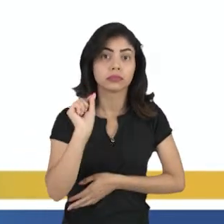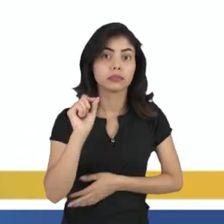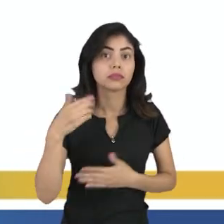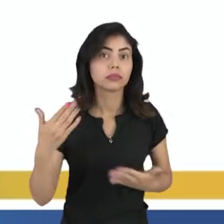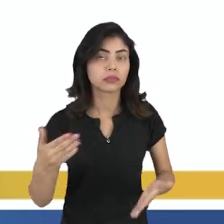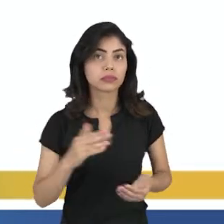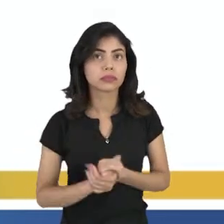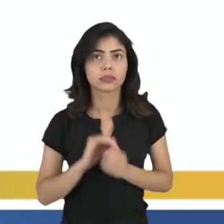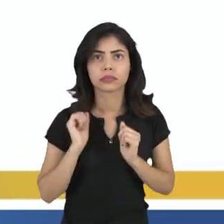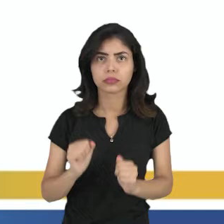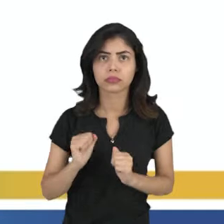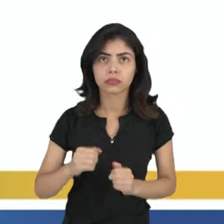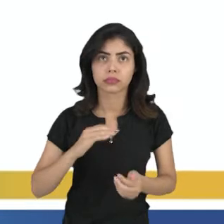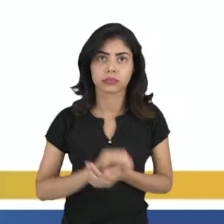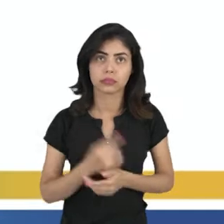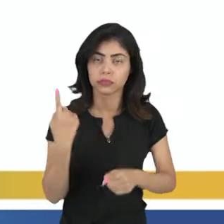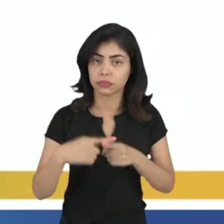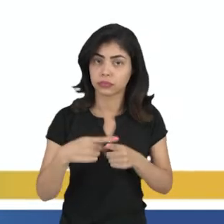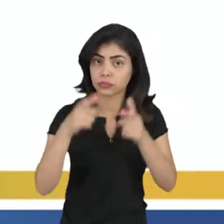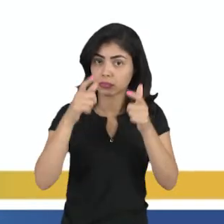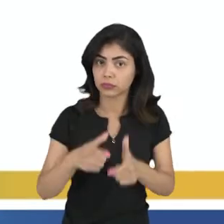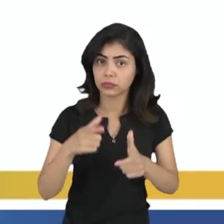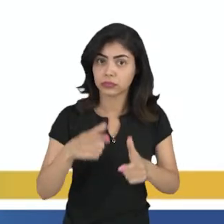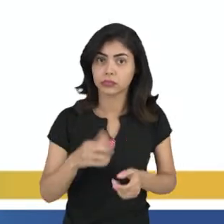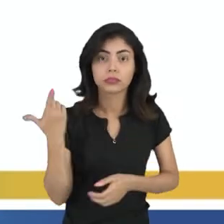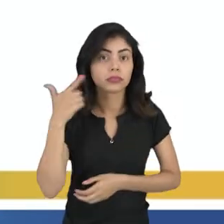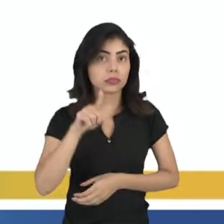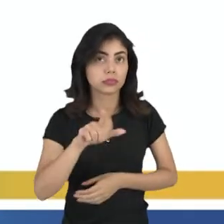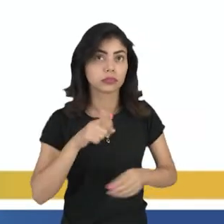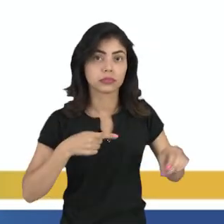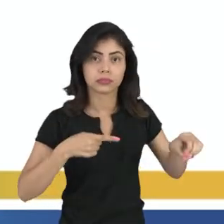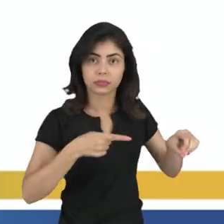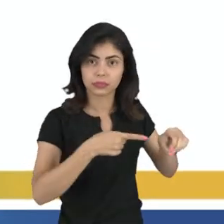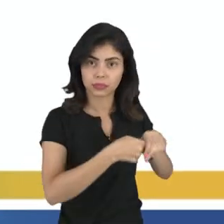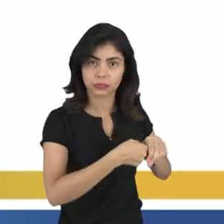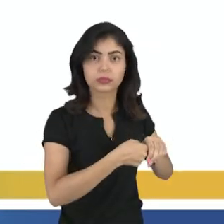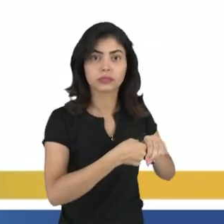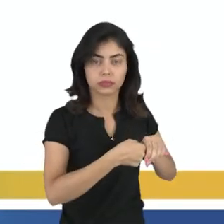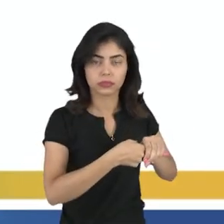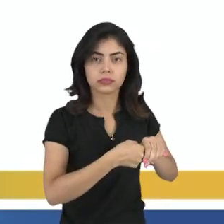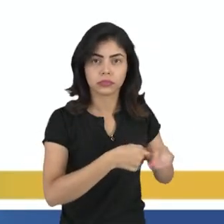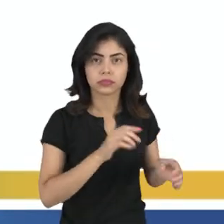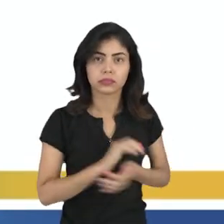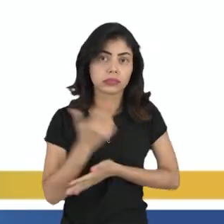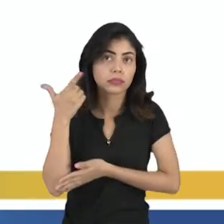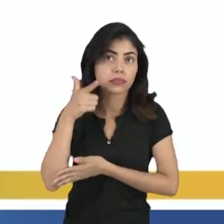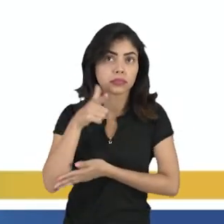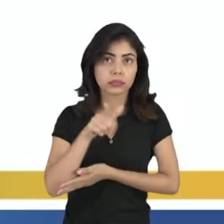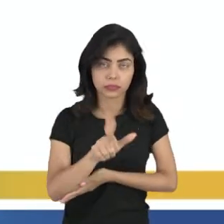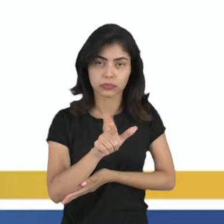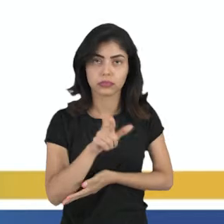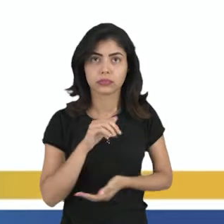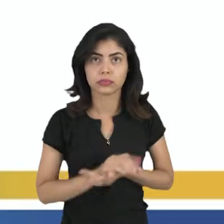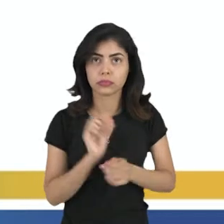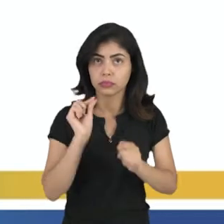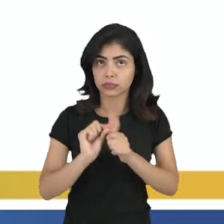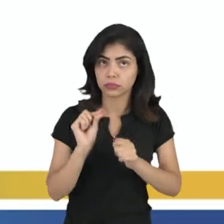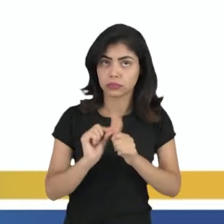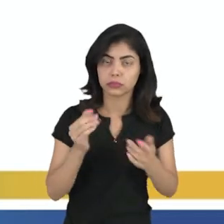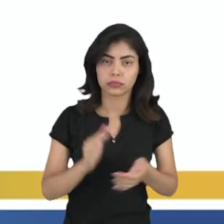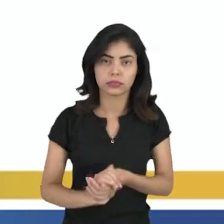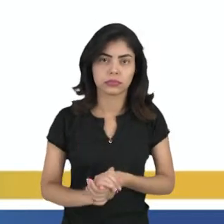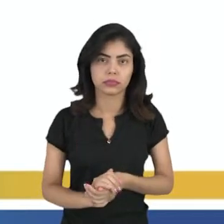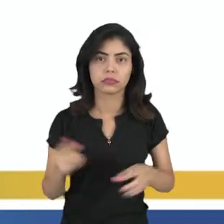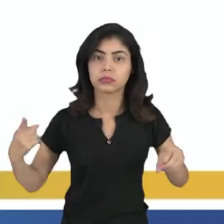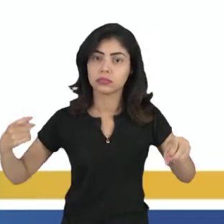significa essa permissão da cópula? Porque é onde o pênis vai conseguir se encaixar para conseguir fazer aí com que